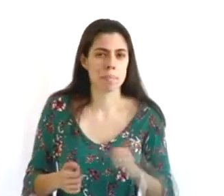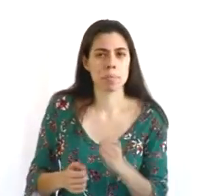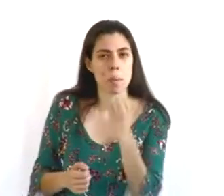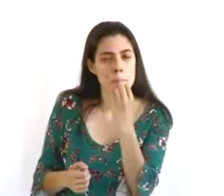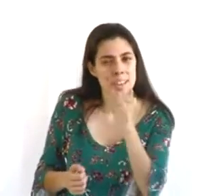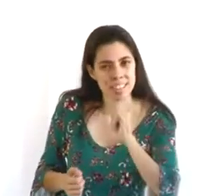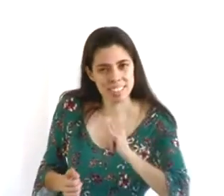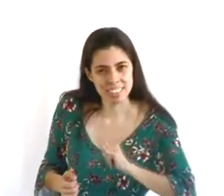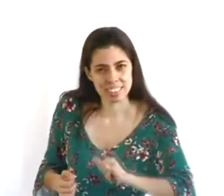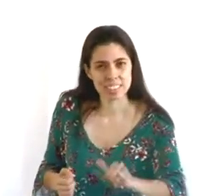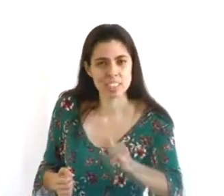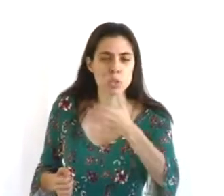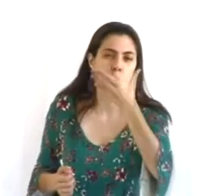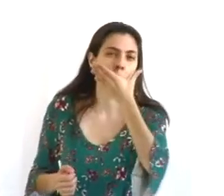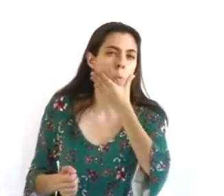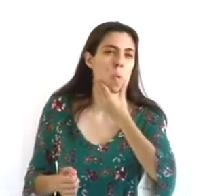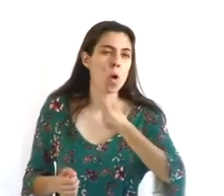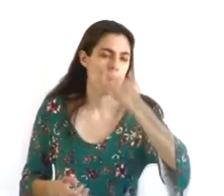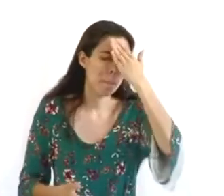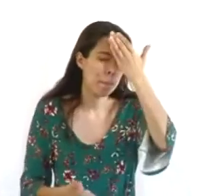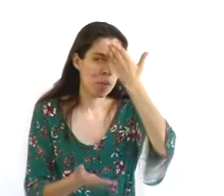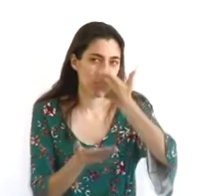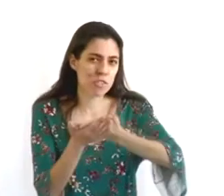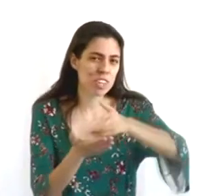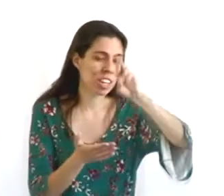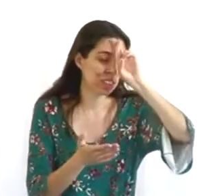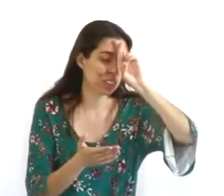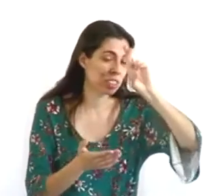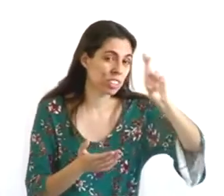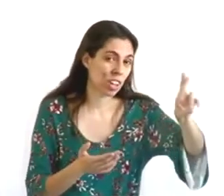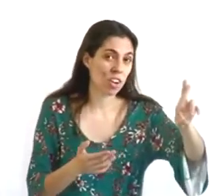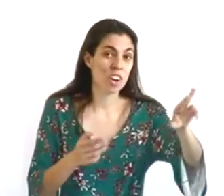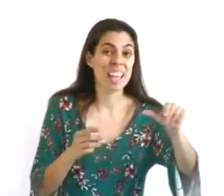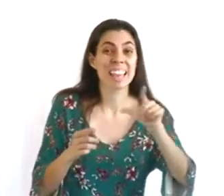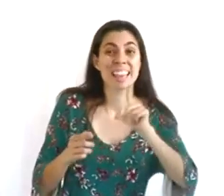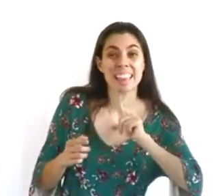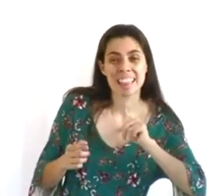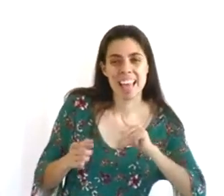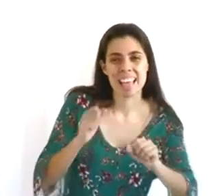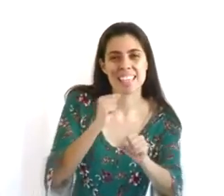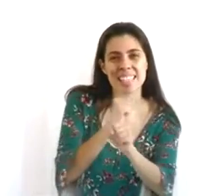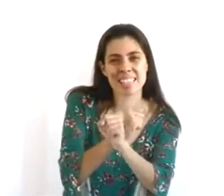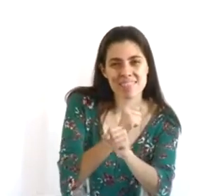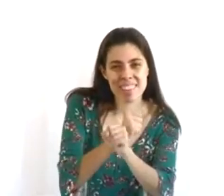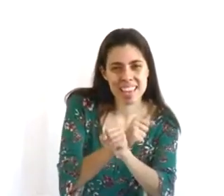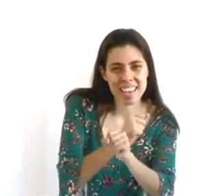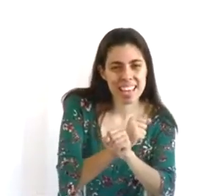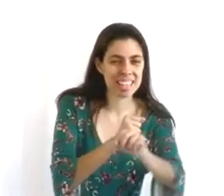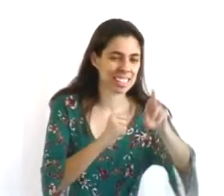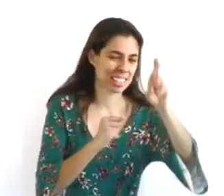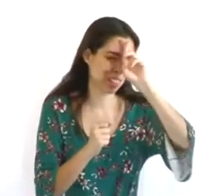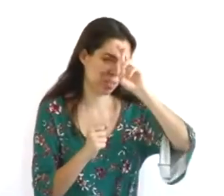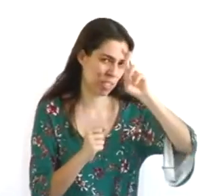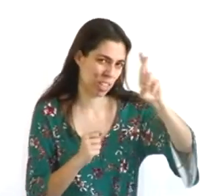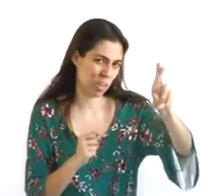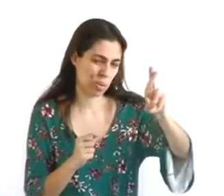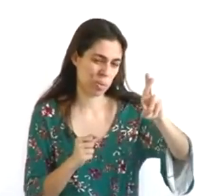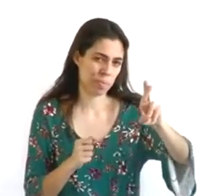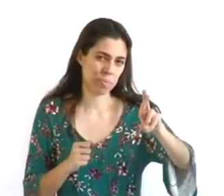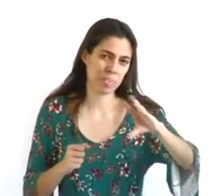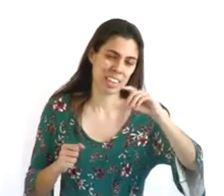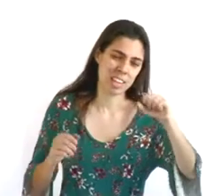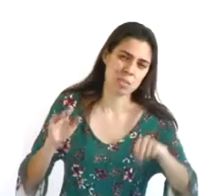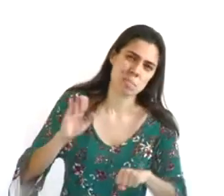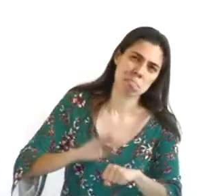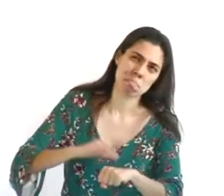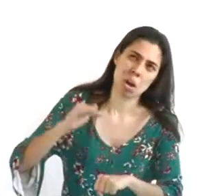esperança. Por isso, irmãos, nós devemos render graças ao Senhor também, porque Ele está acima de todos os reinos, Ele está acima de